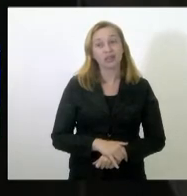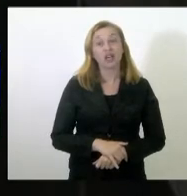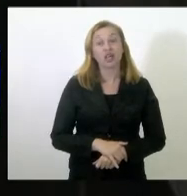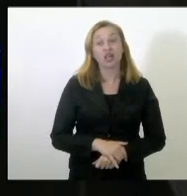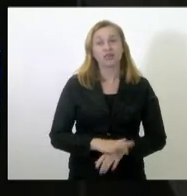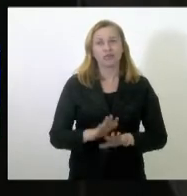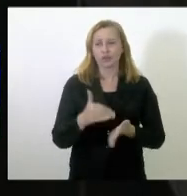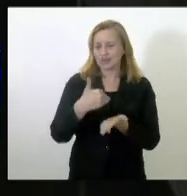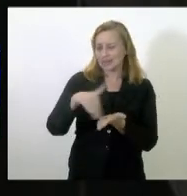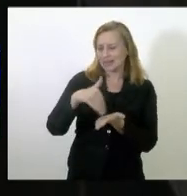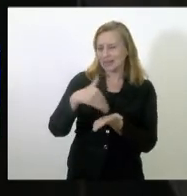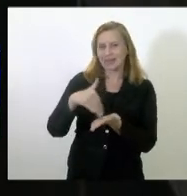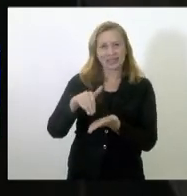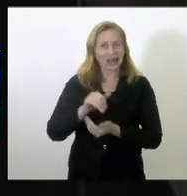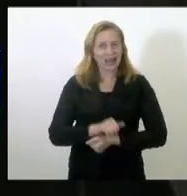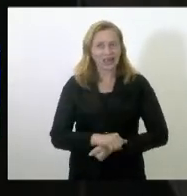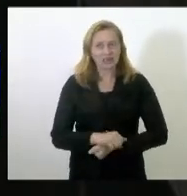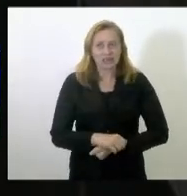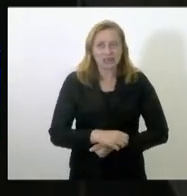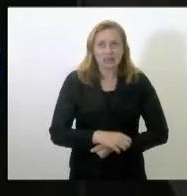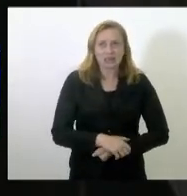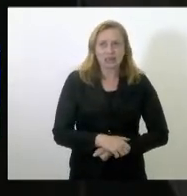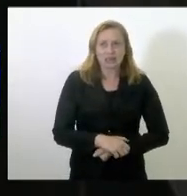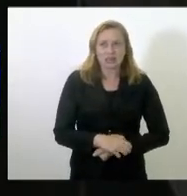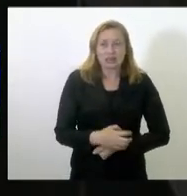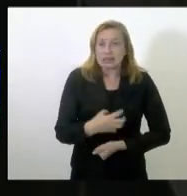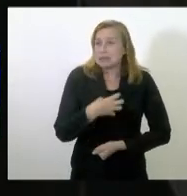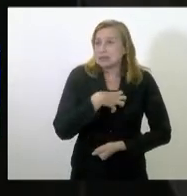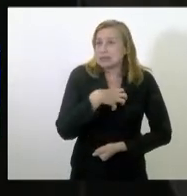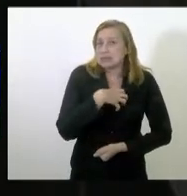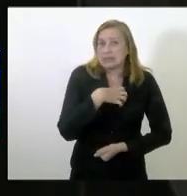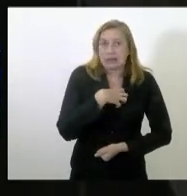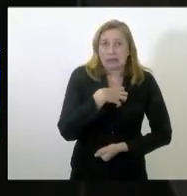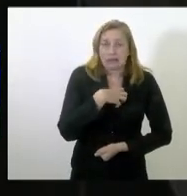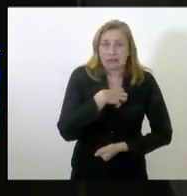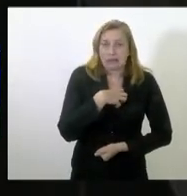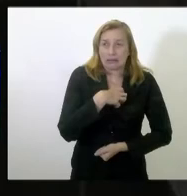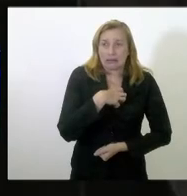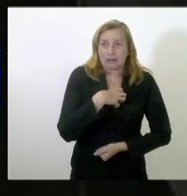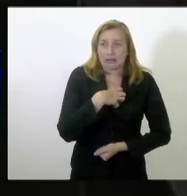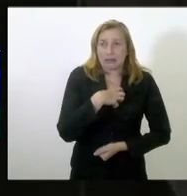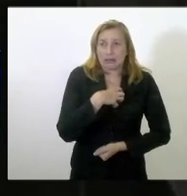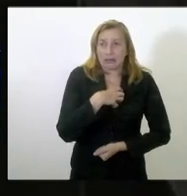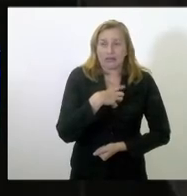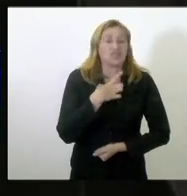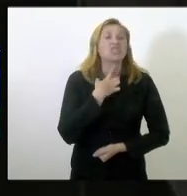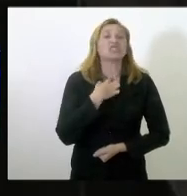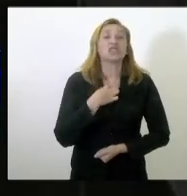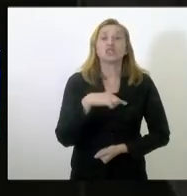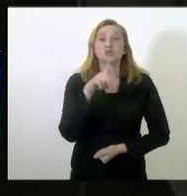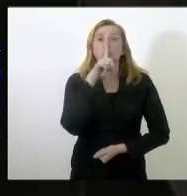o secretário, ele se sente na vontade de não responder.